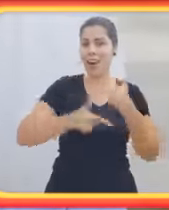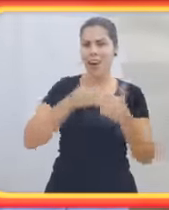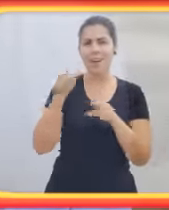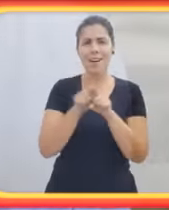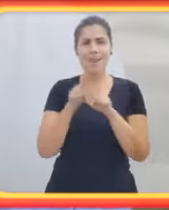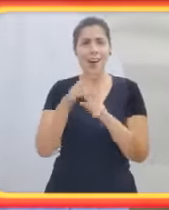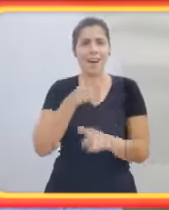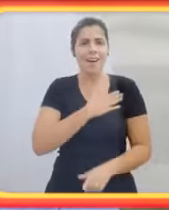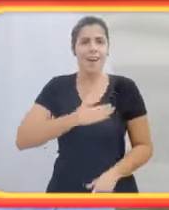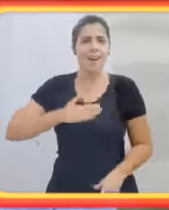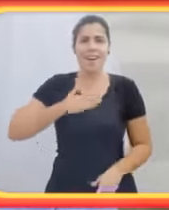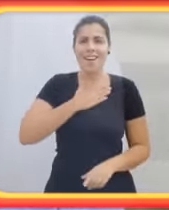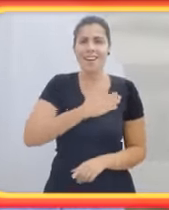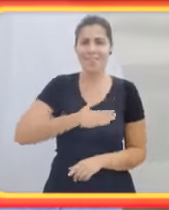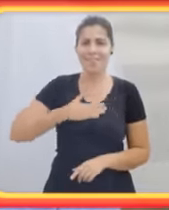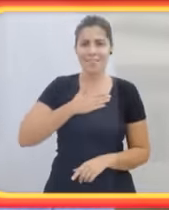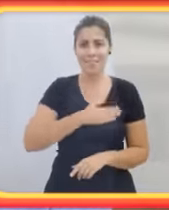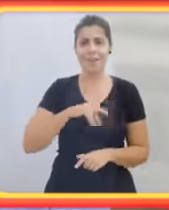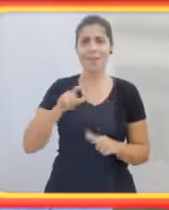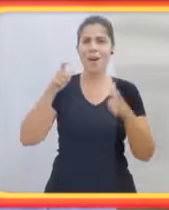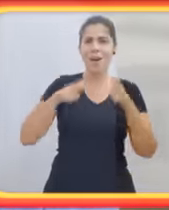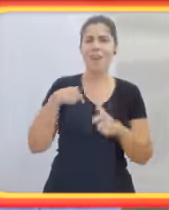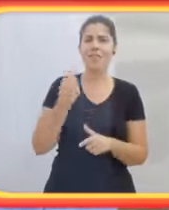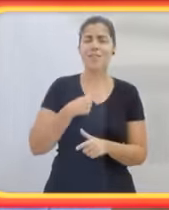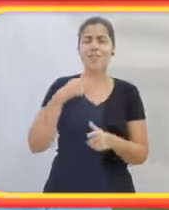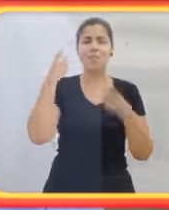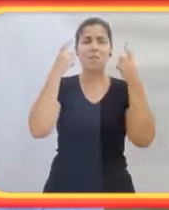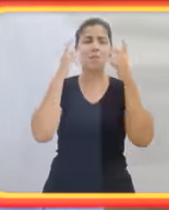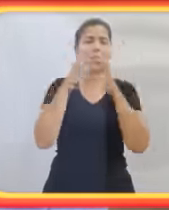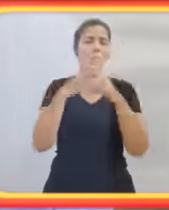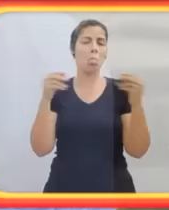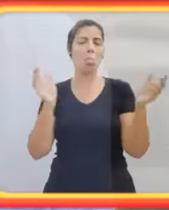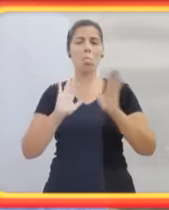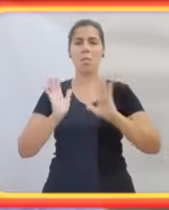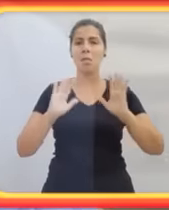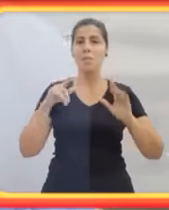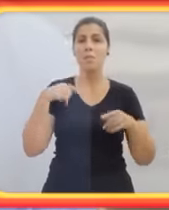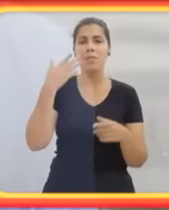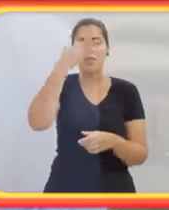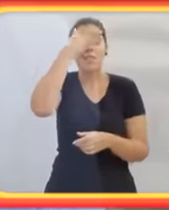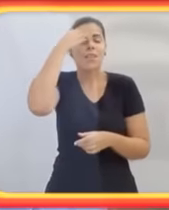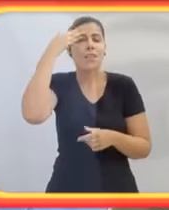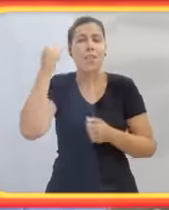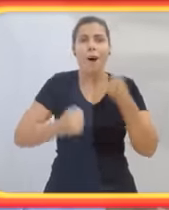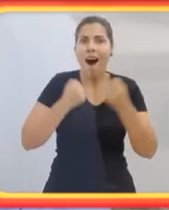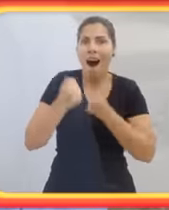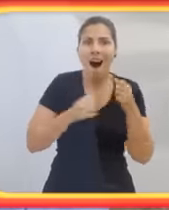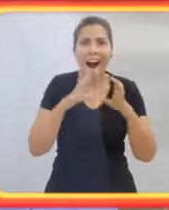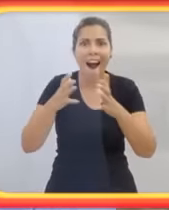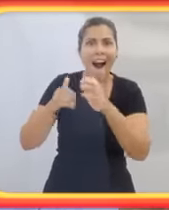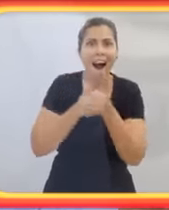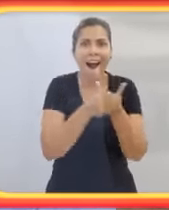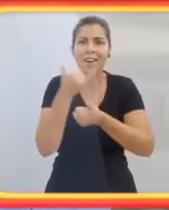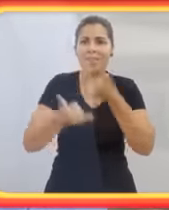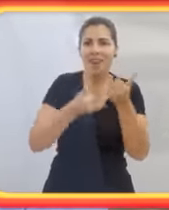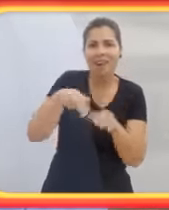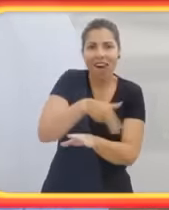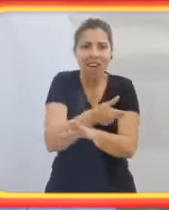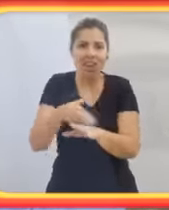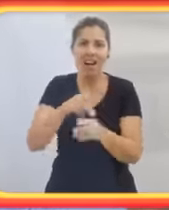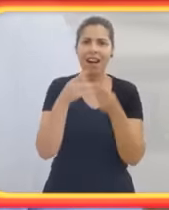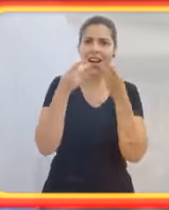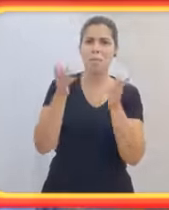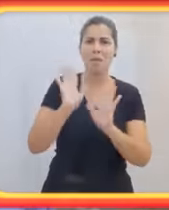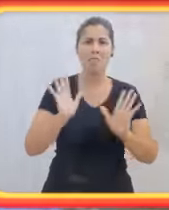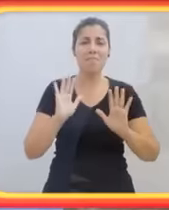criança ainda brincando com a bola. É o maior prazer assim que eu tenho fora do trabalho. É claro que o trabalho também é um grande prazer, mas é